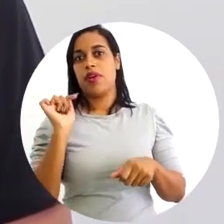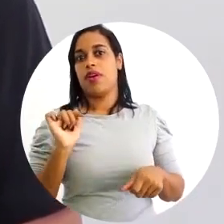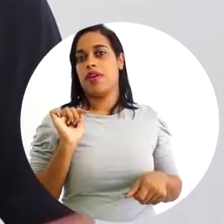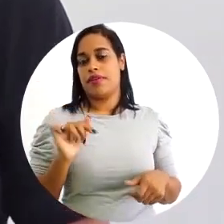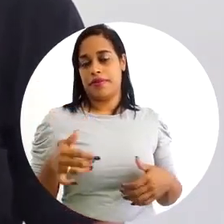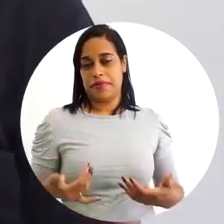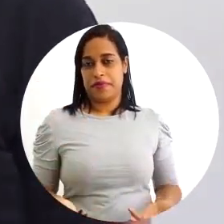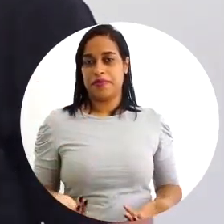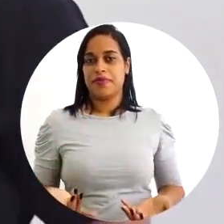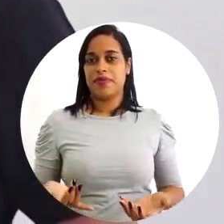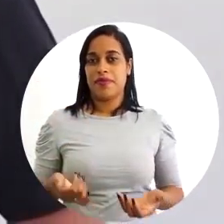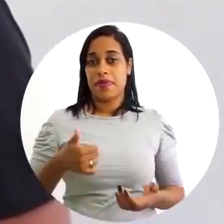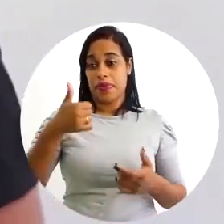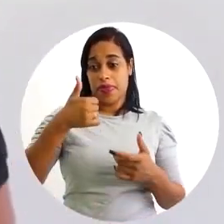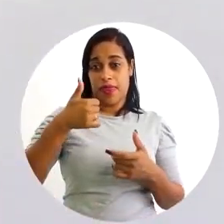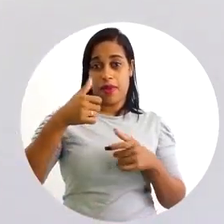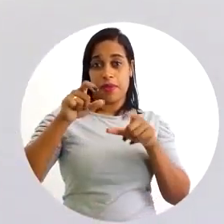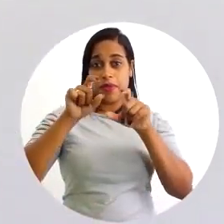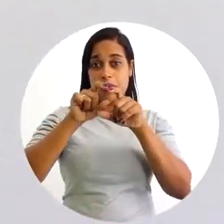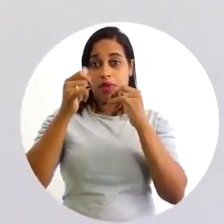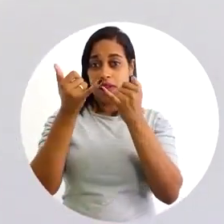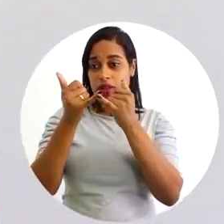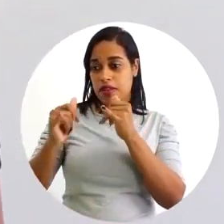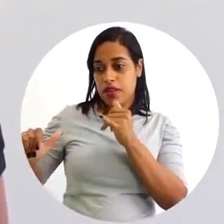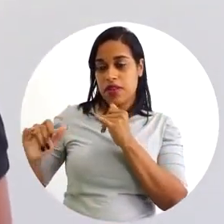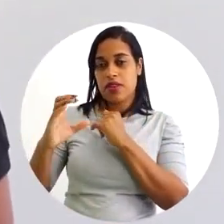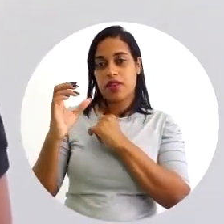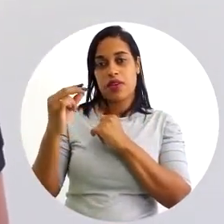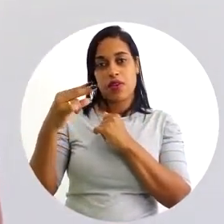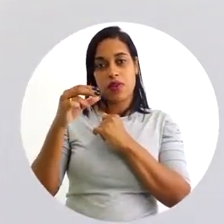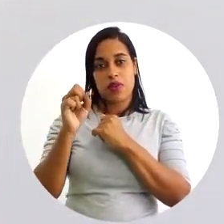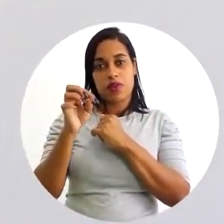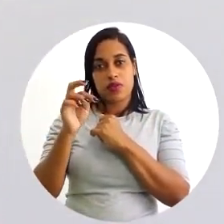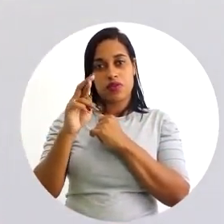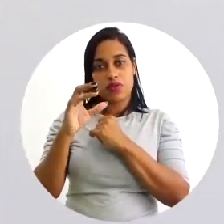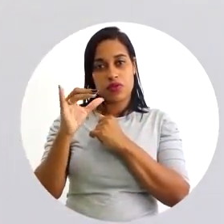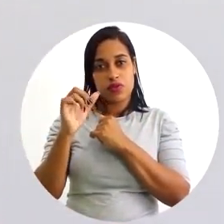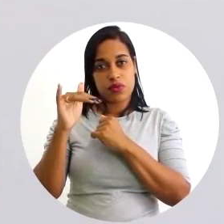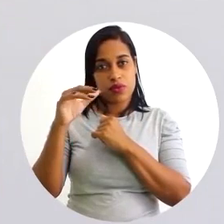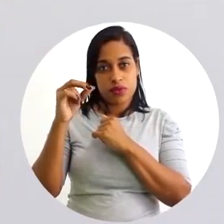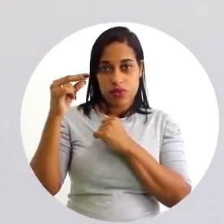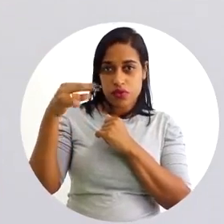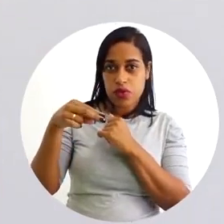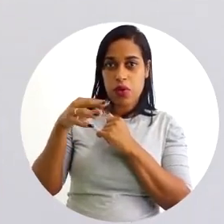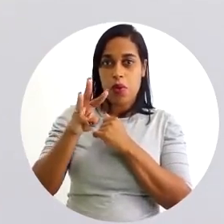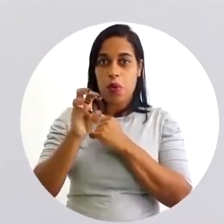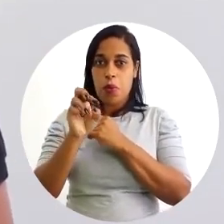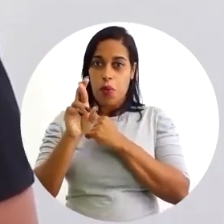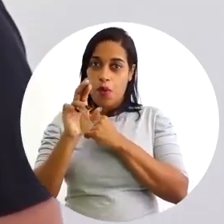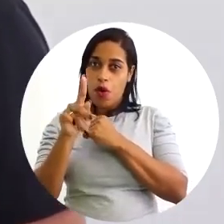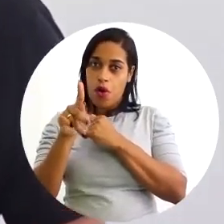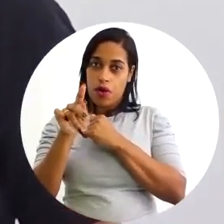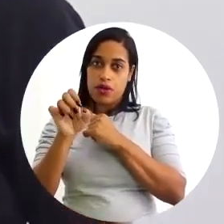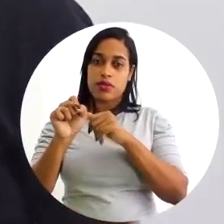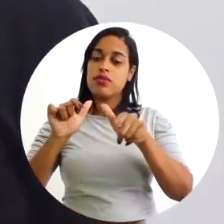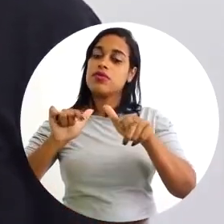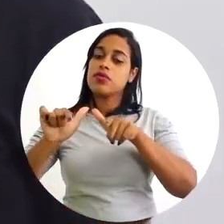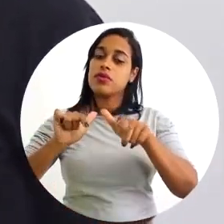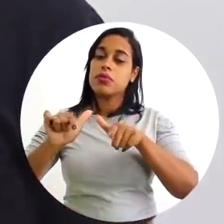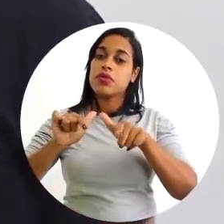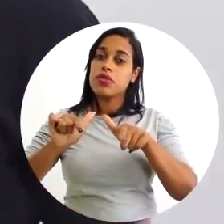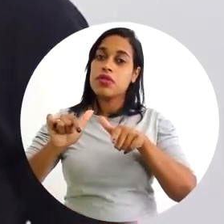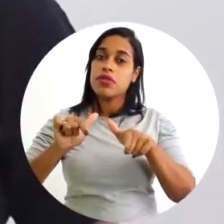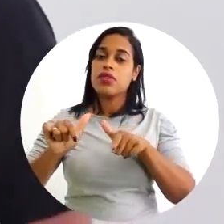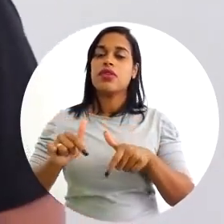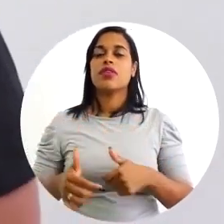Né? Então, logo na primeira linha, tem lá Construction Workers. né? Então, são os trabalhadores